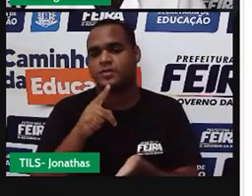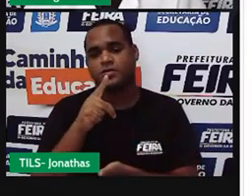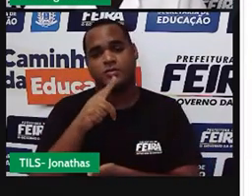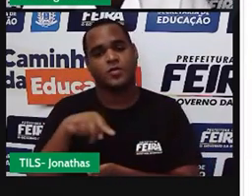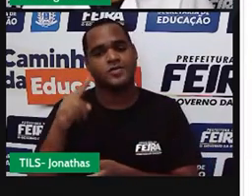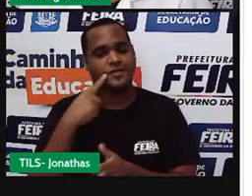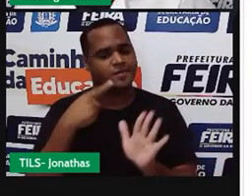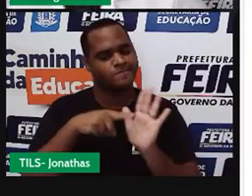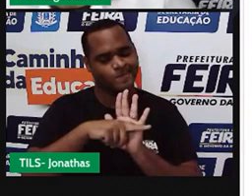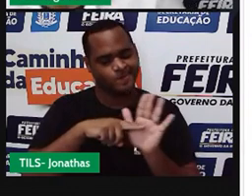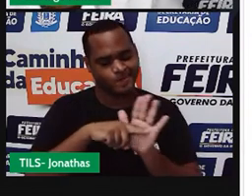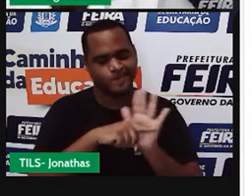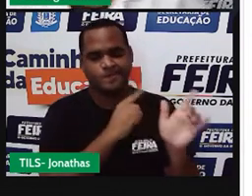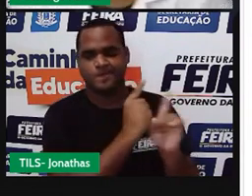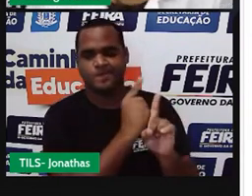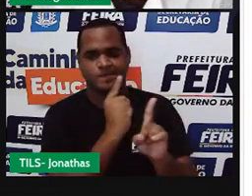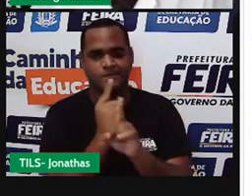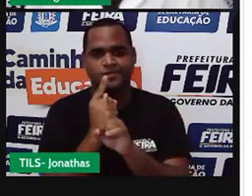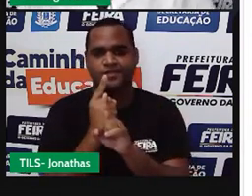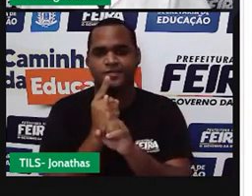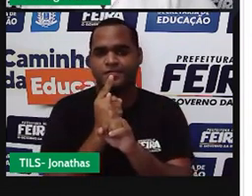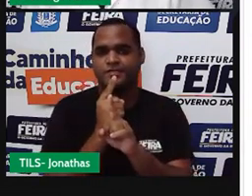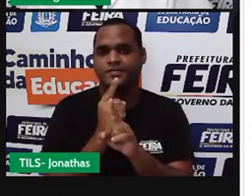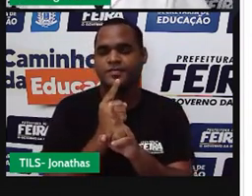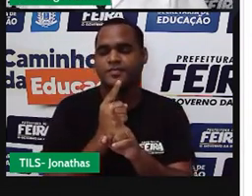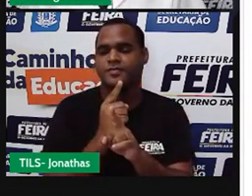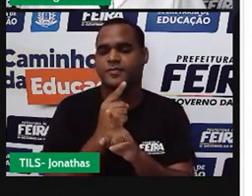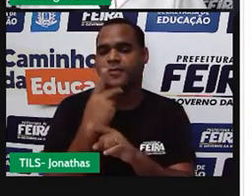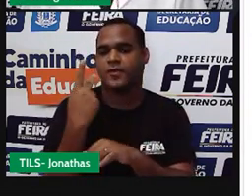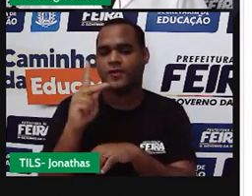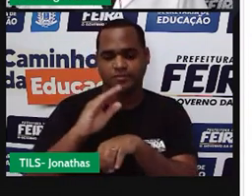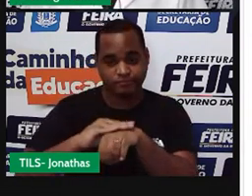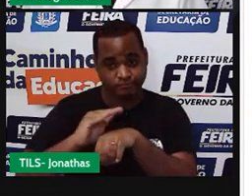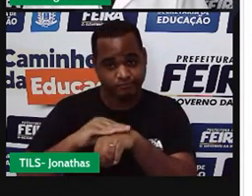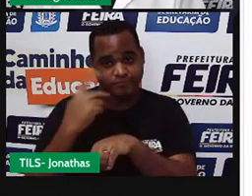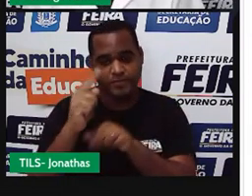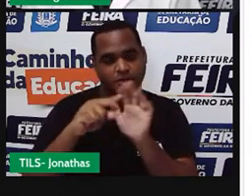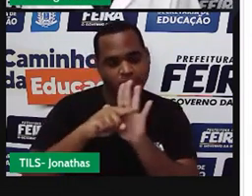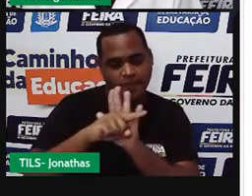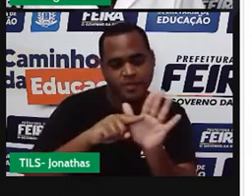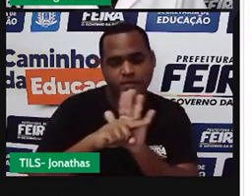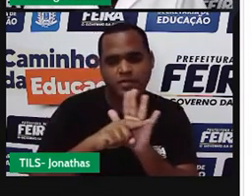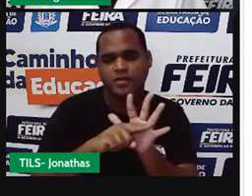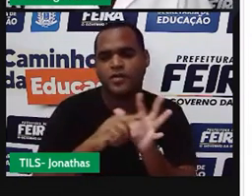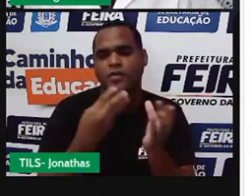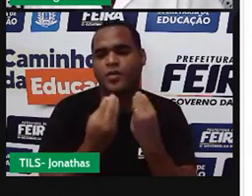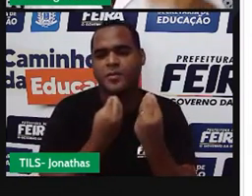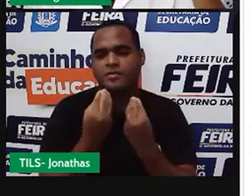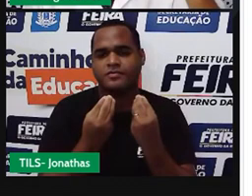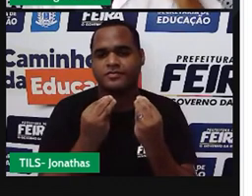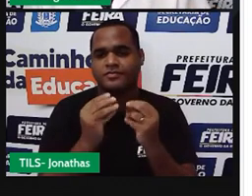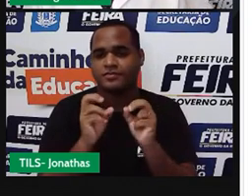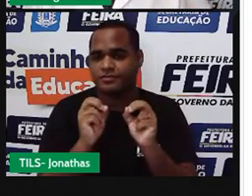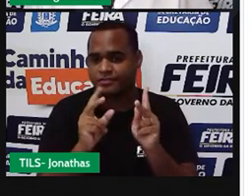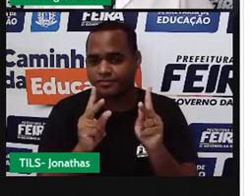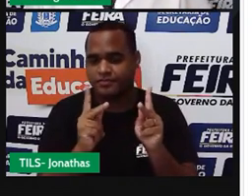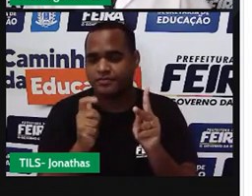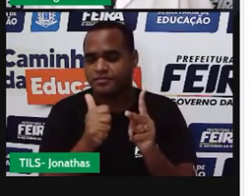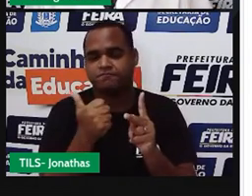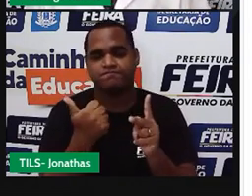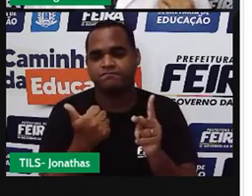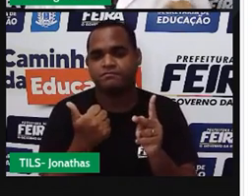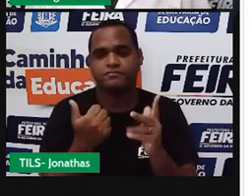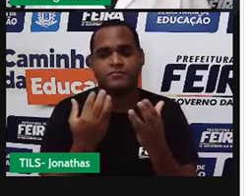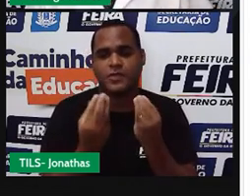investigue essa é uma situação aí para você investigar certo então é uma